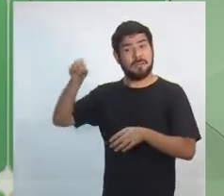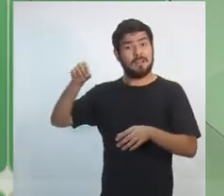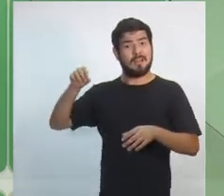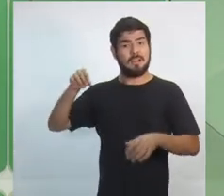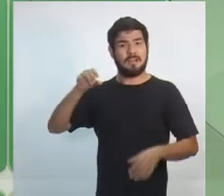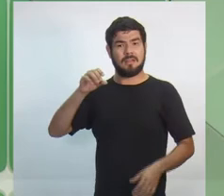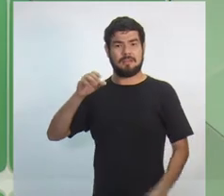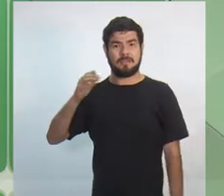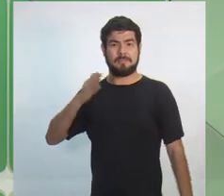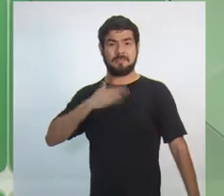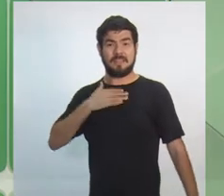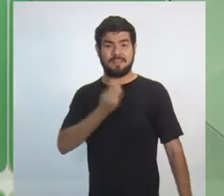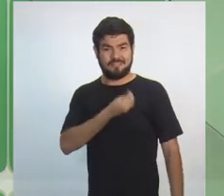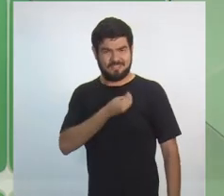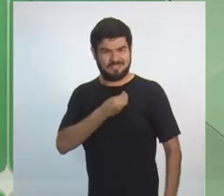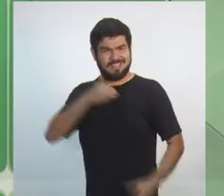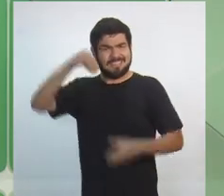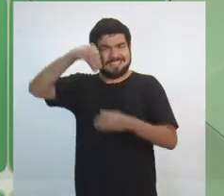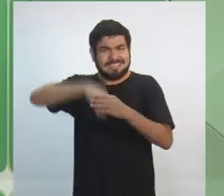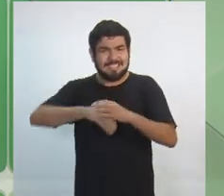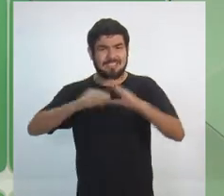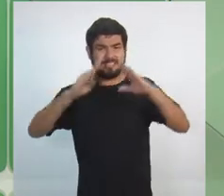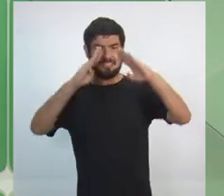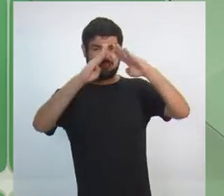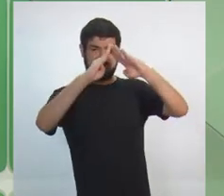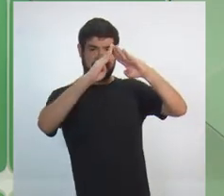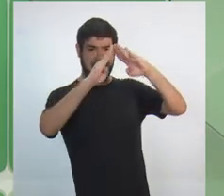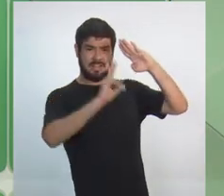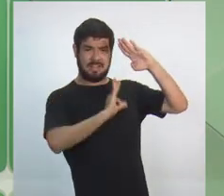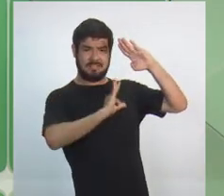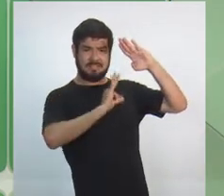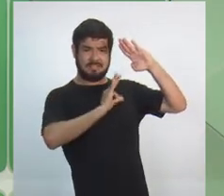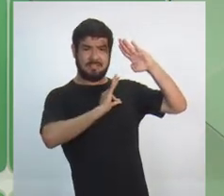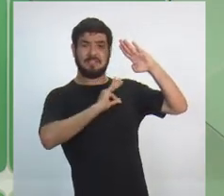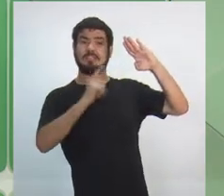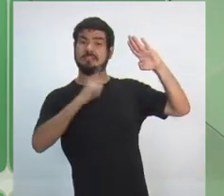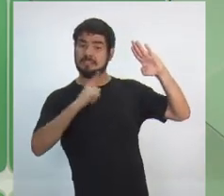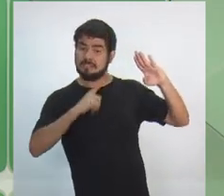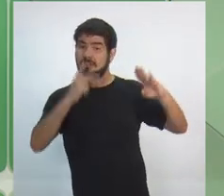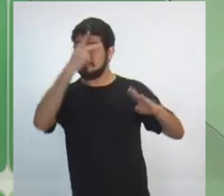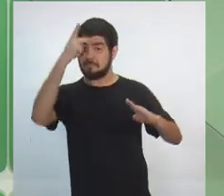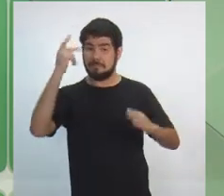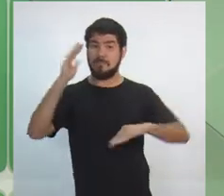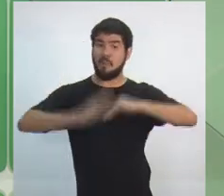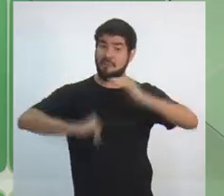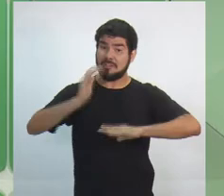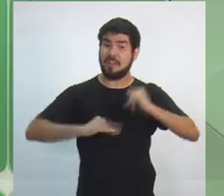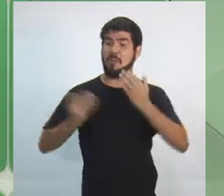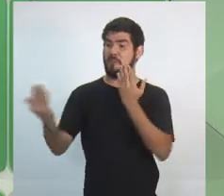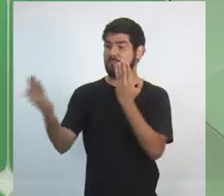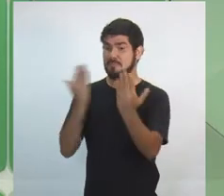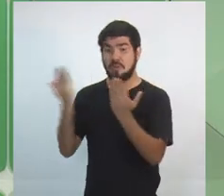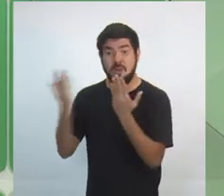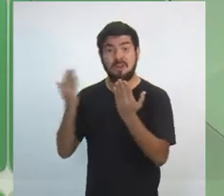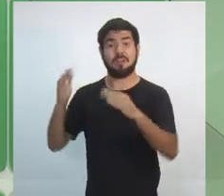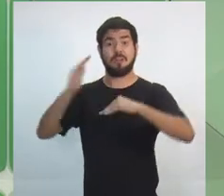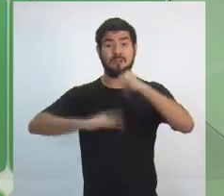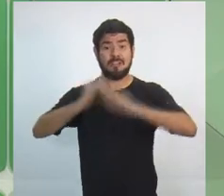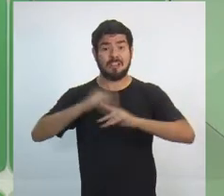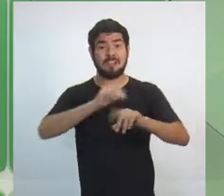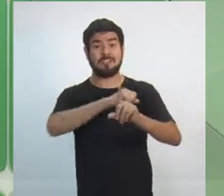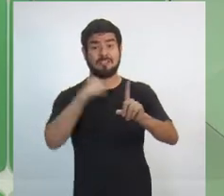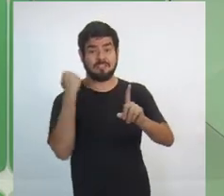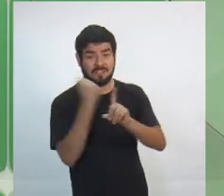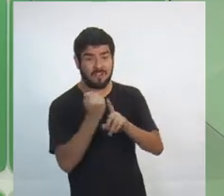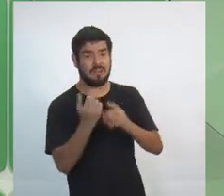que cuidava das pessoas com psicólogos, sociólogos, com assistentes sociais. São